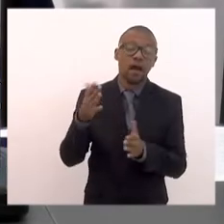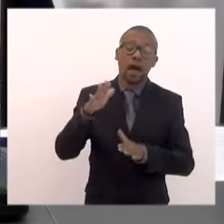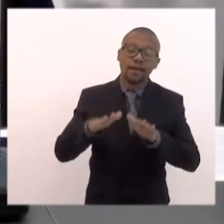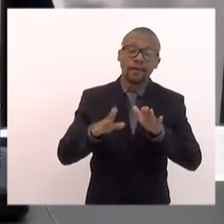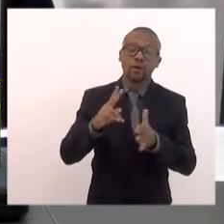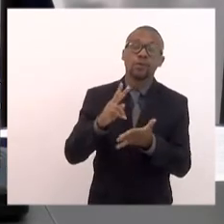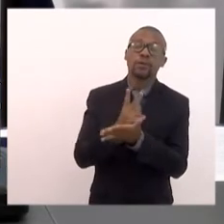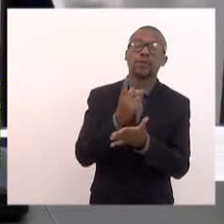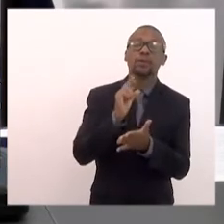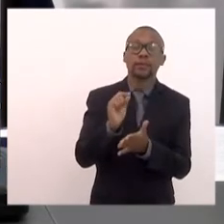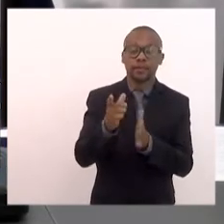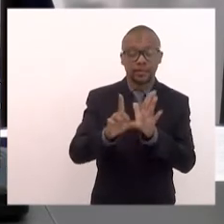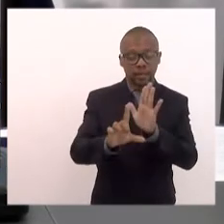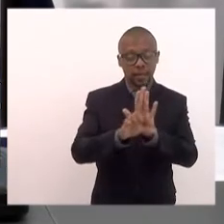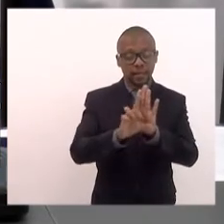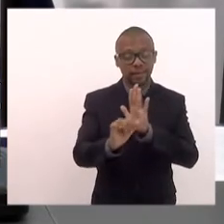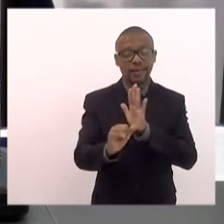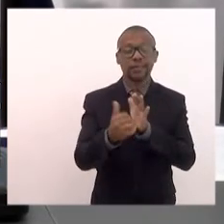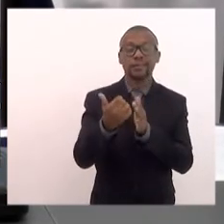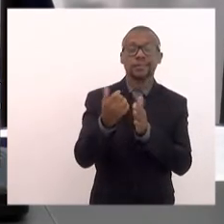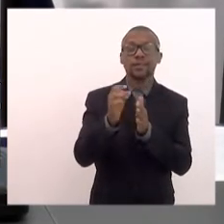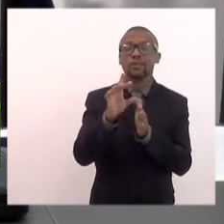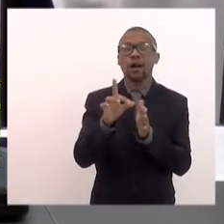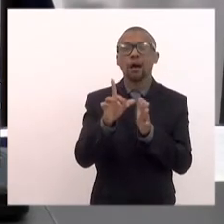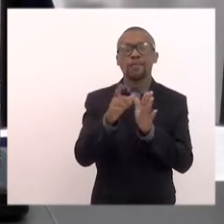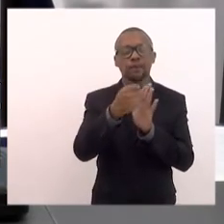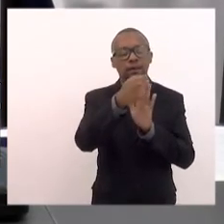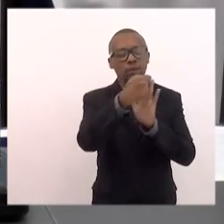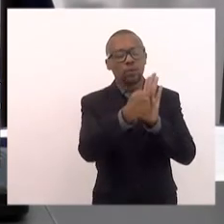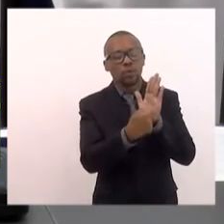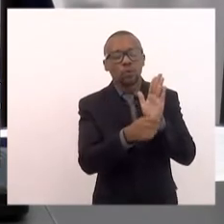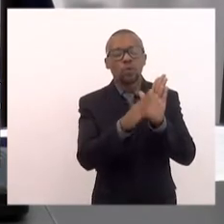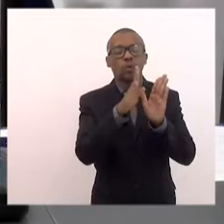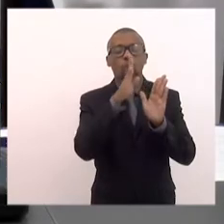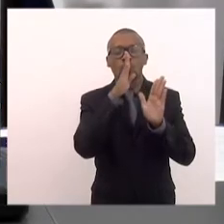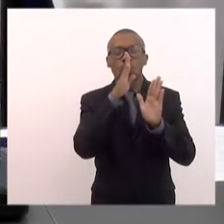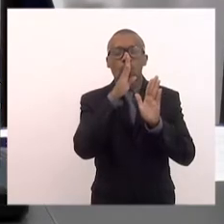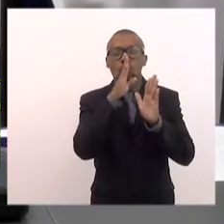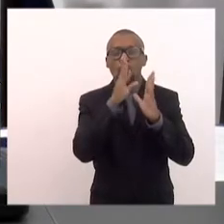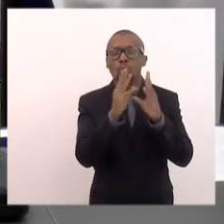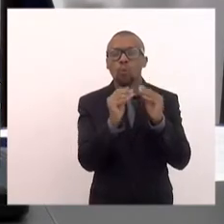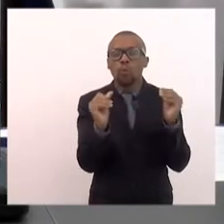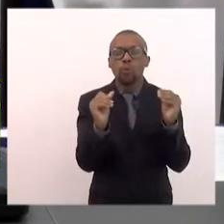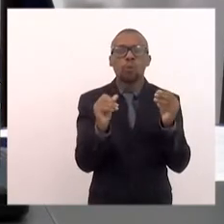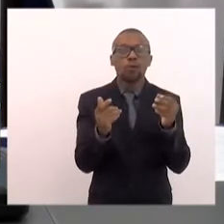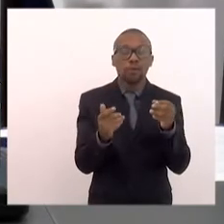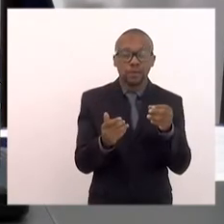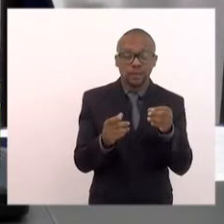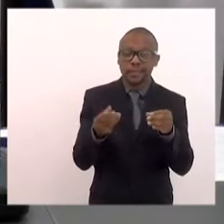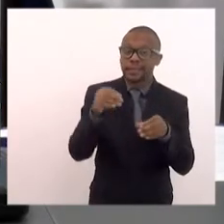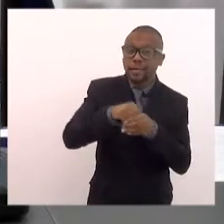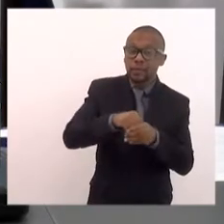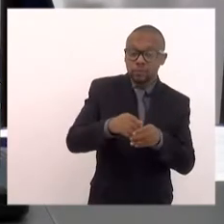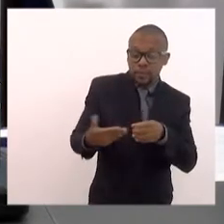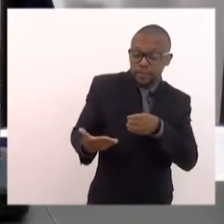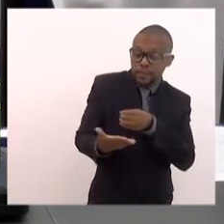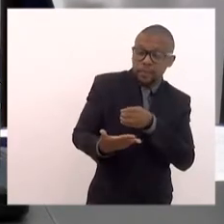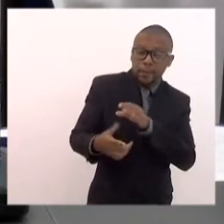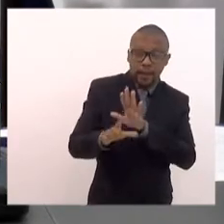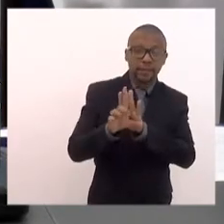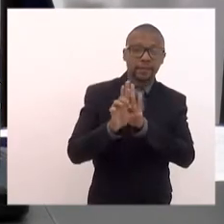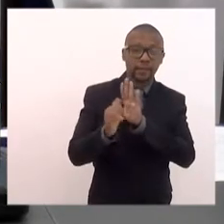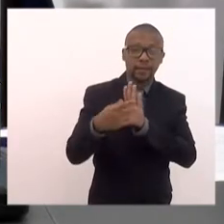as leis viram letras mortas, né? No arcabouço legal, né? E vale